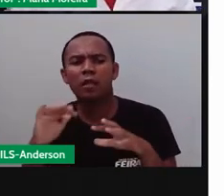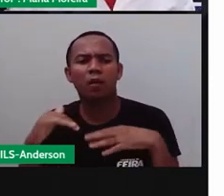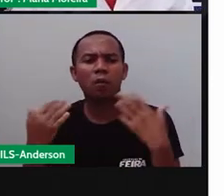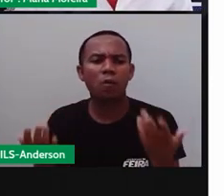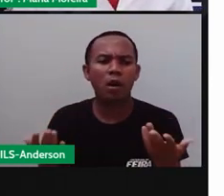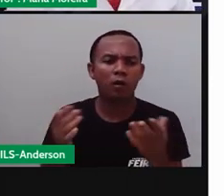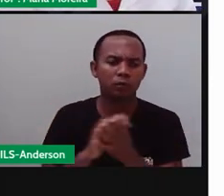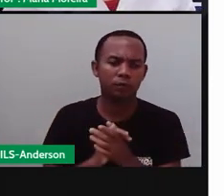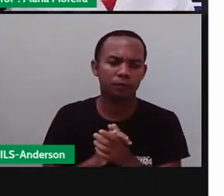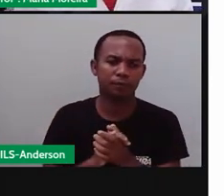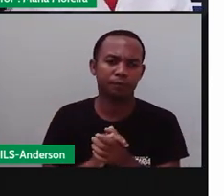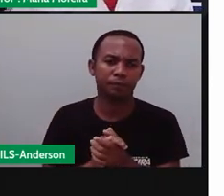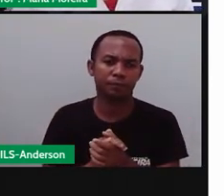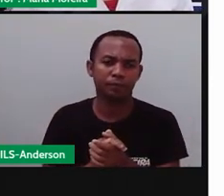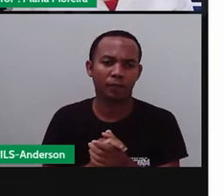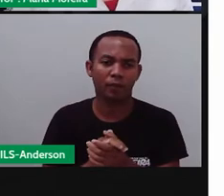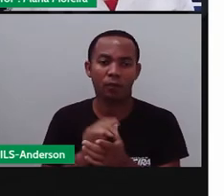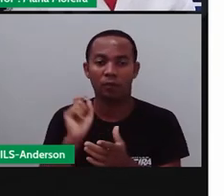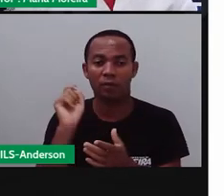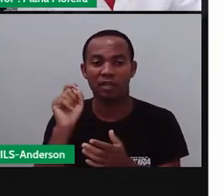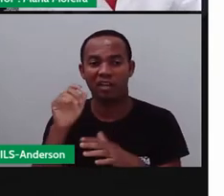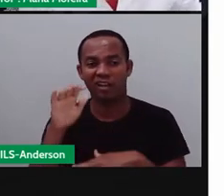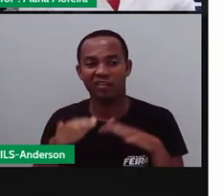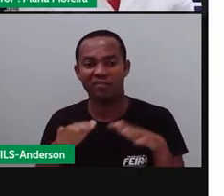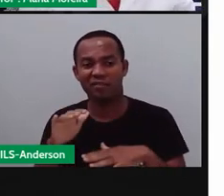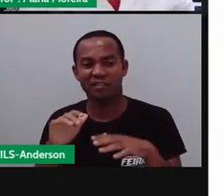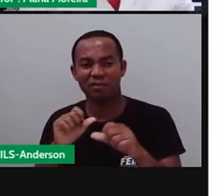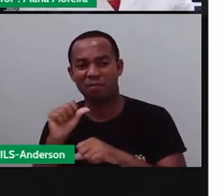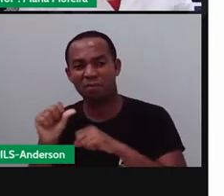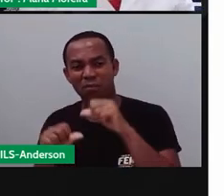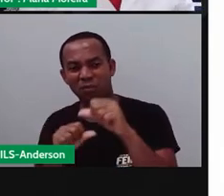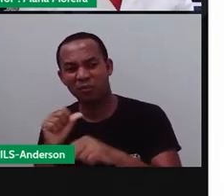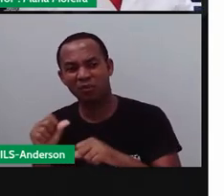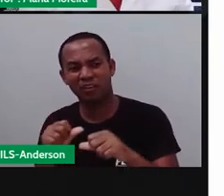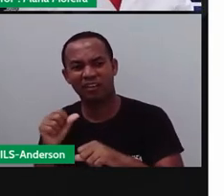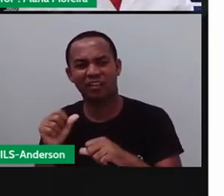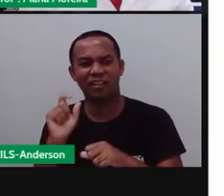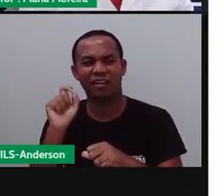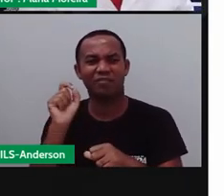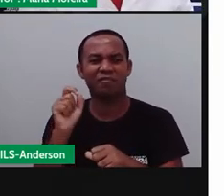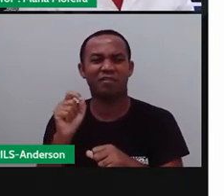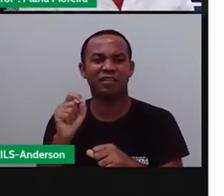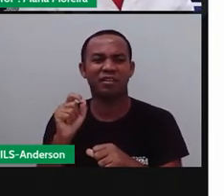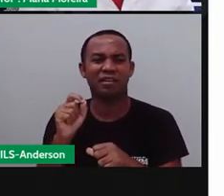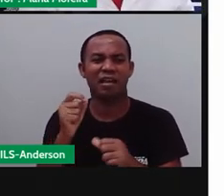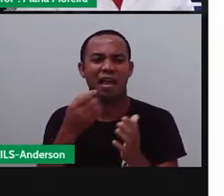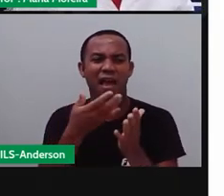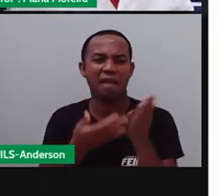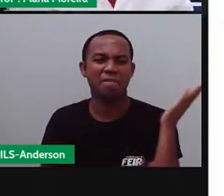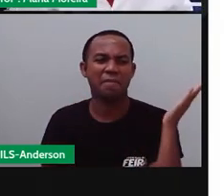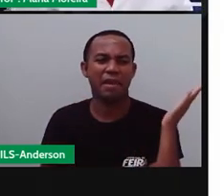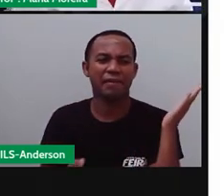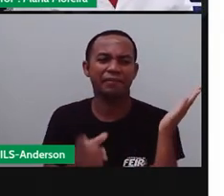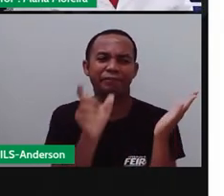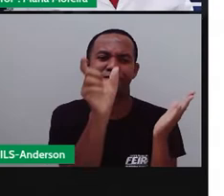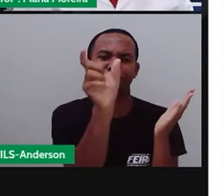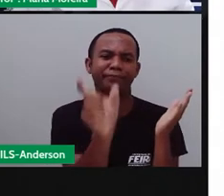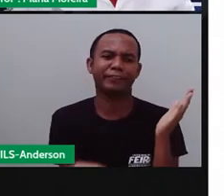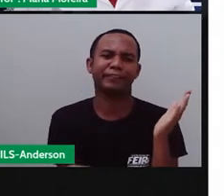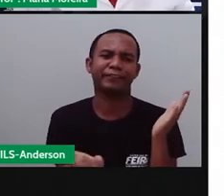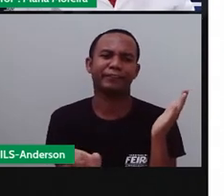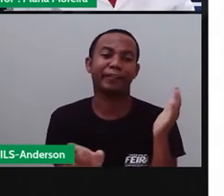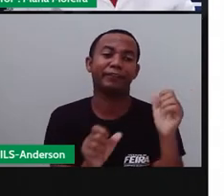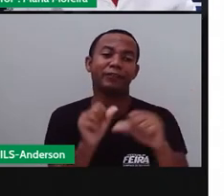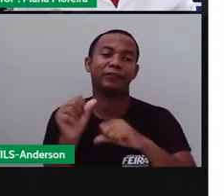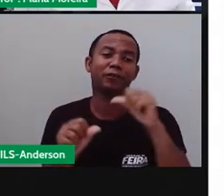Então, quando isso foge, a festa ela acaba perdendo o quê? A sua identidade. E aí, com o passar do tempo, acaba